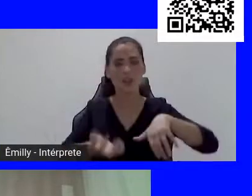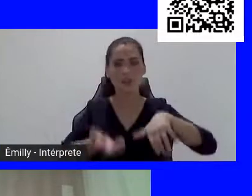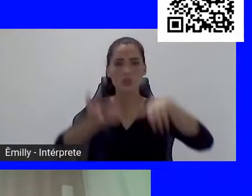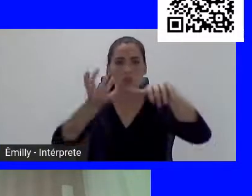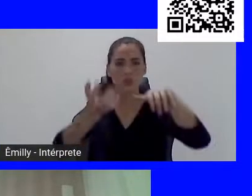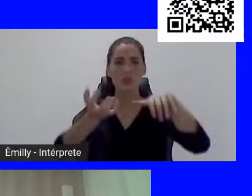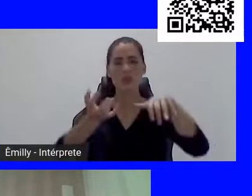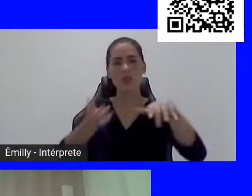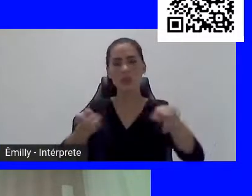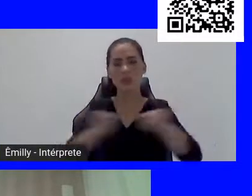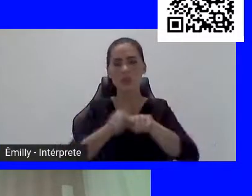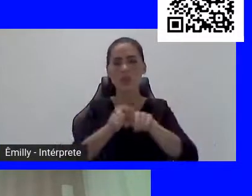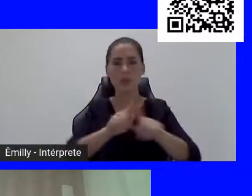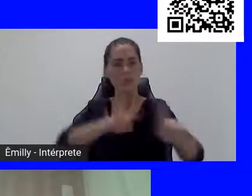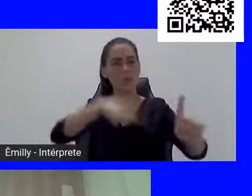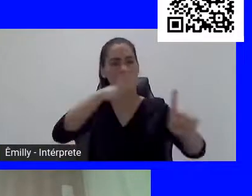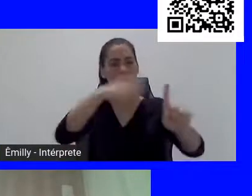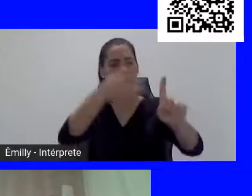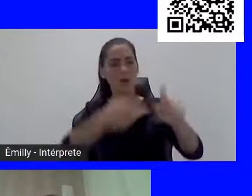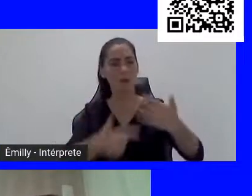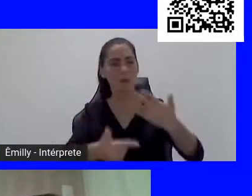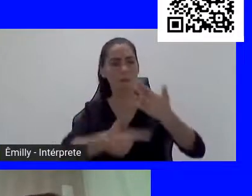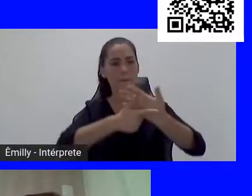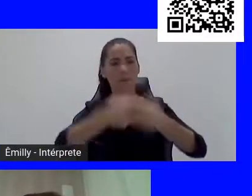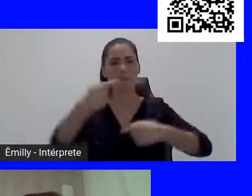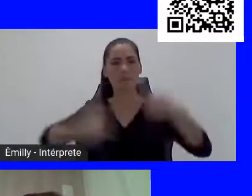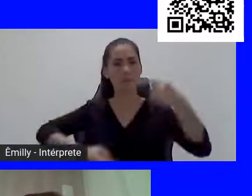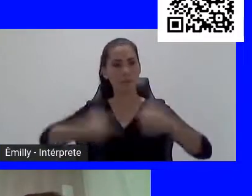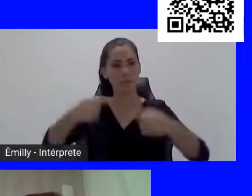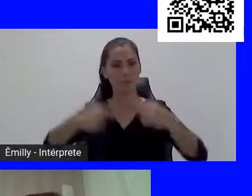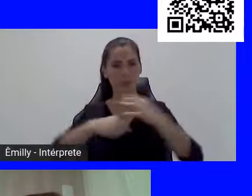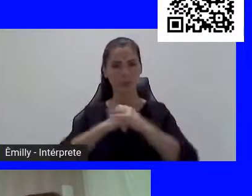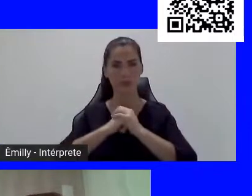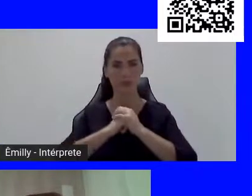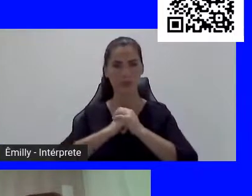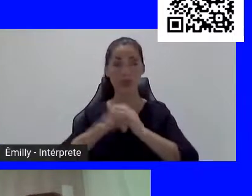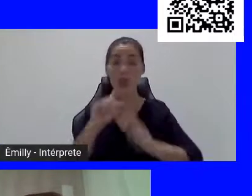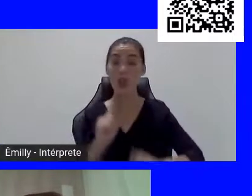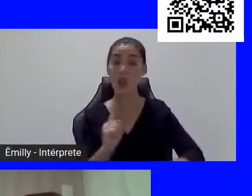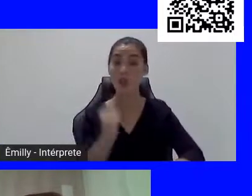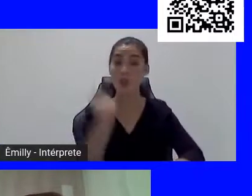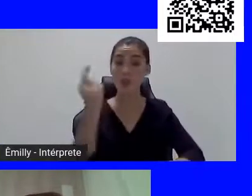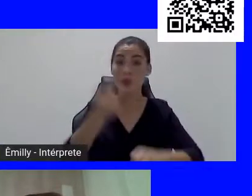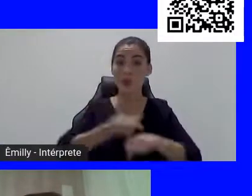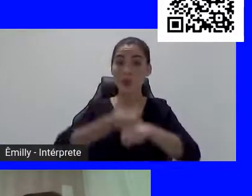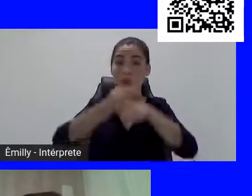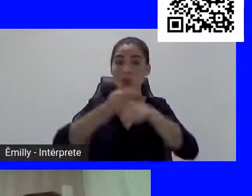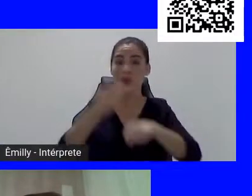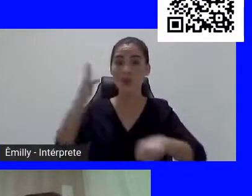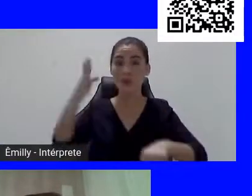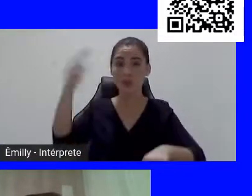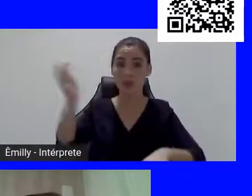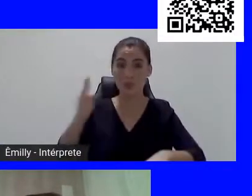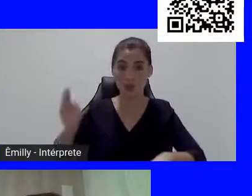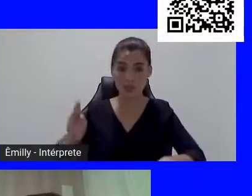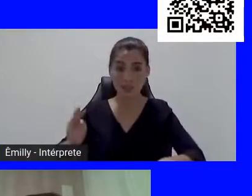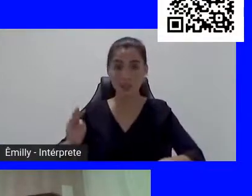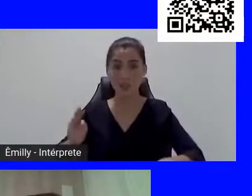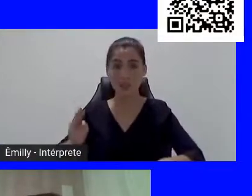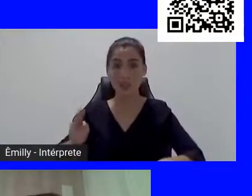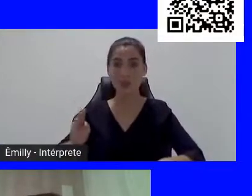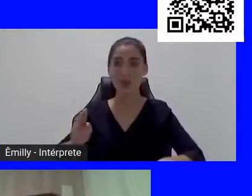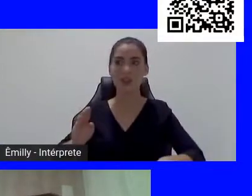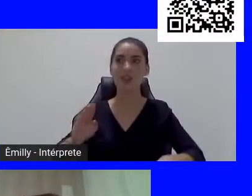papel da política. Vocês têm a capacidade, é o único grande prêmio do Brasil que nós temos, que ao invés de ficar criminalizando a